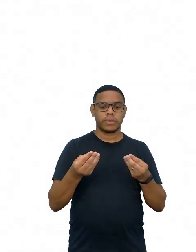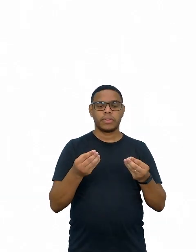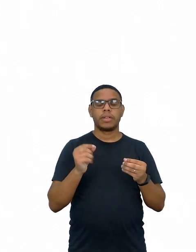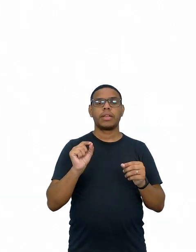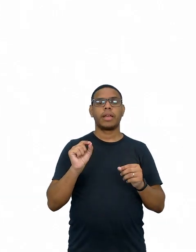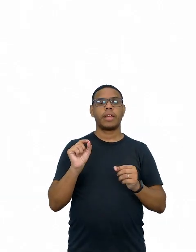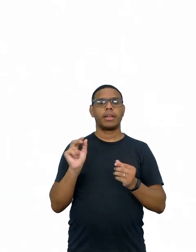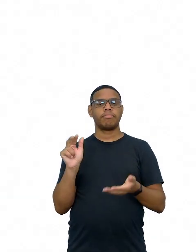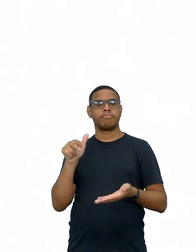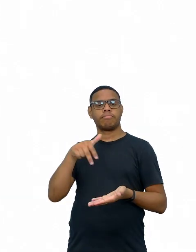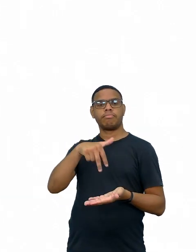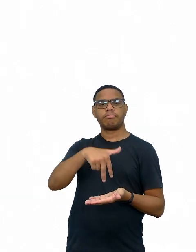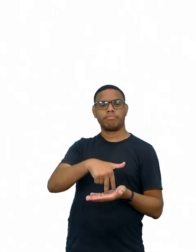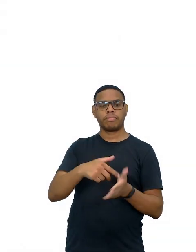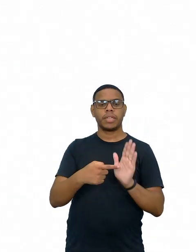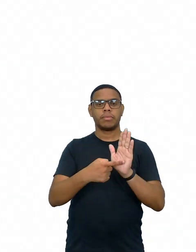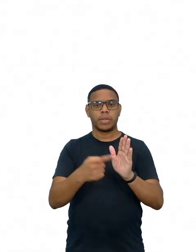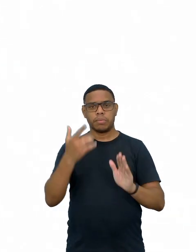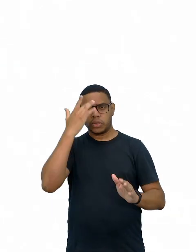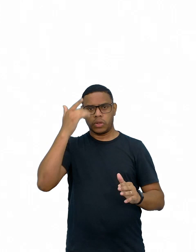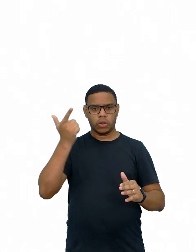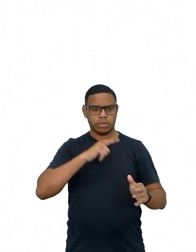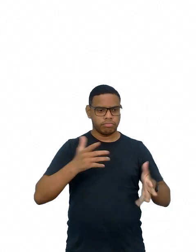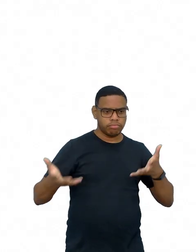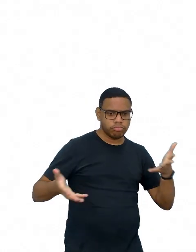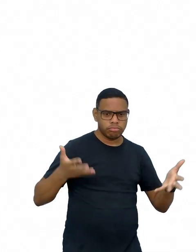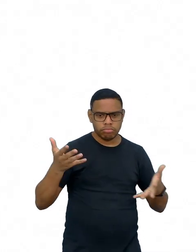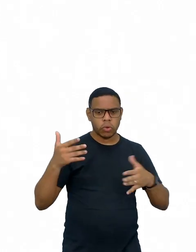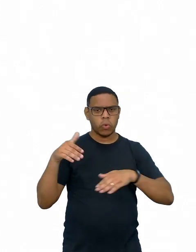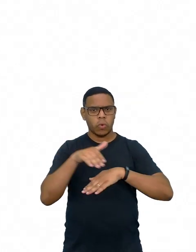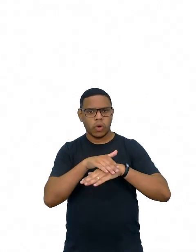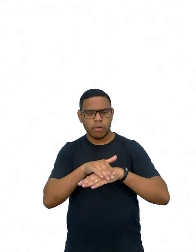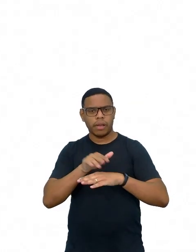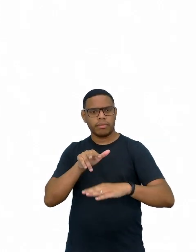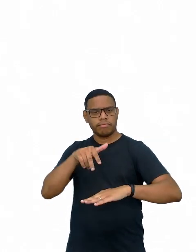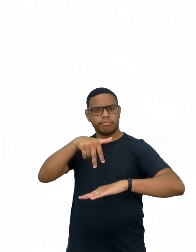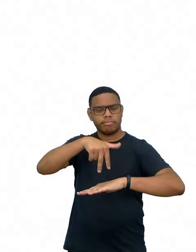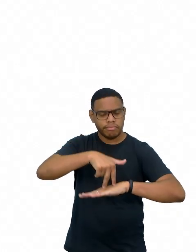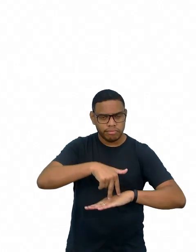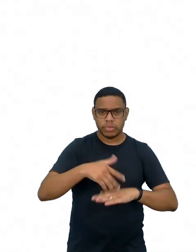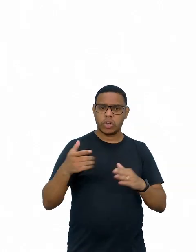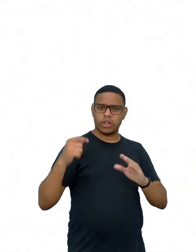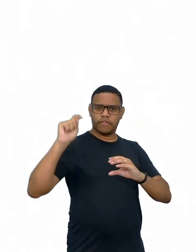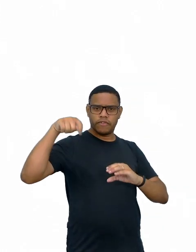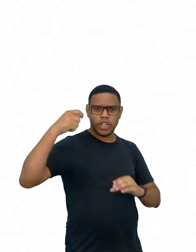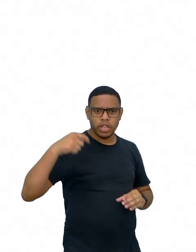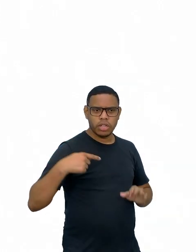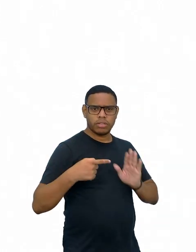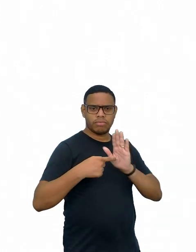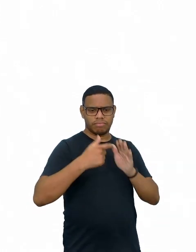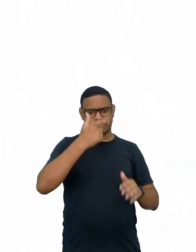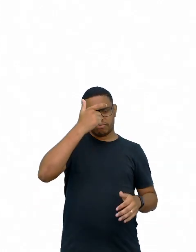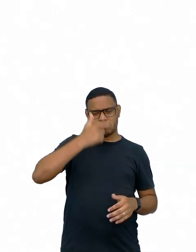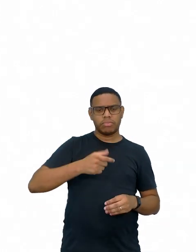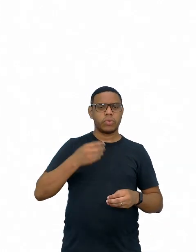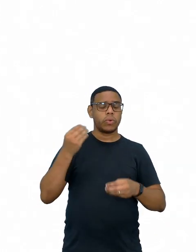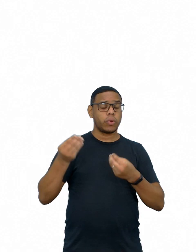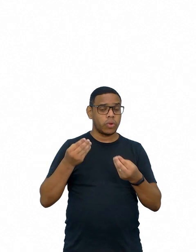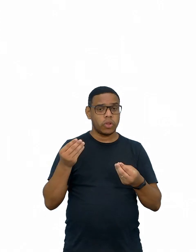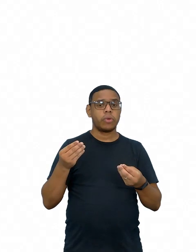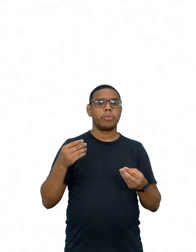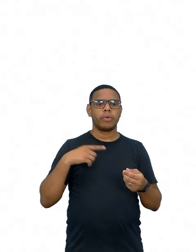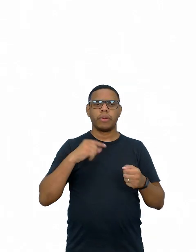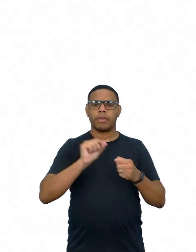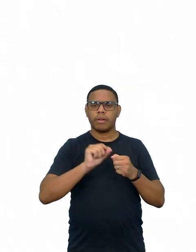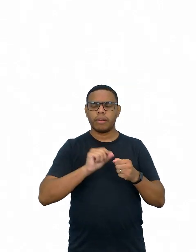ser o apresentador? É o cara que tem mais desenvoltura. Aí ele já chega lá na frente, mostra um vídeo, e como que eu vou publicar tudo